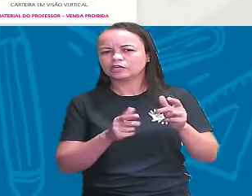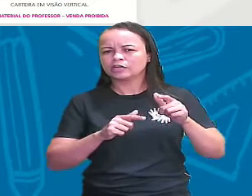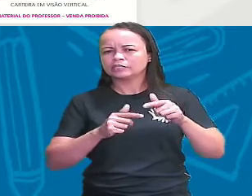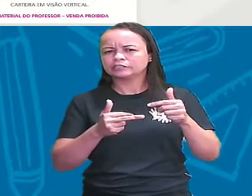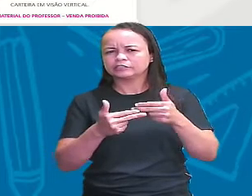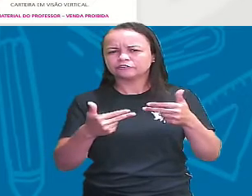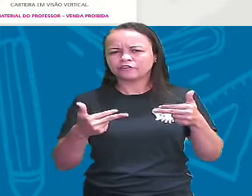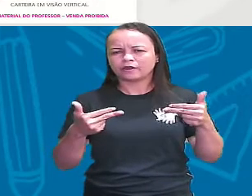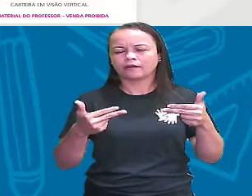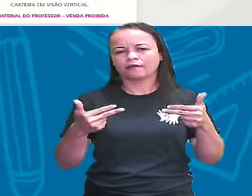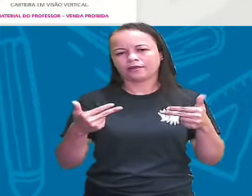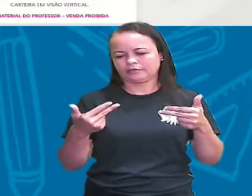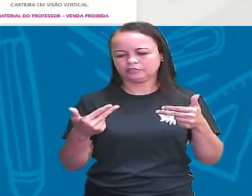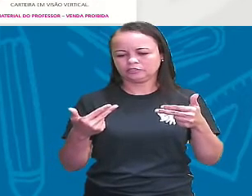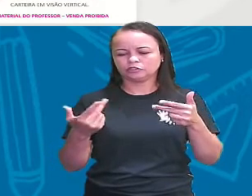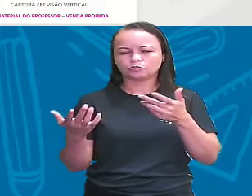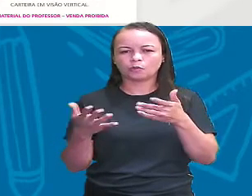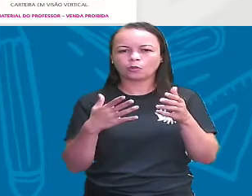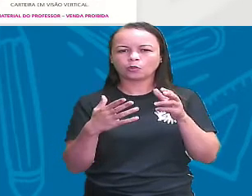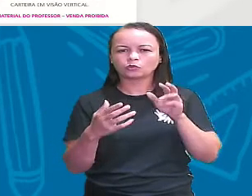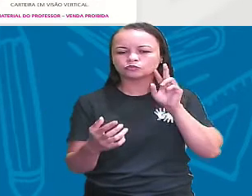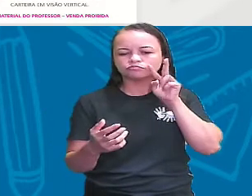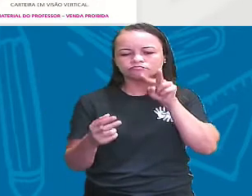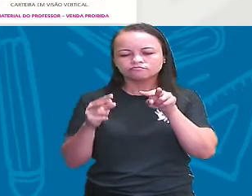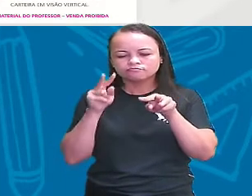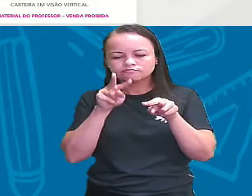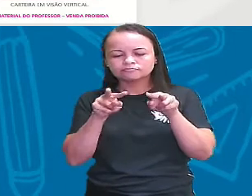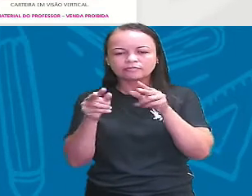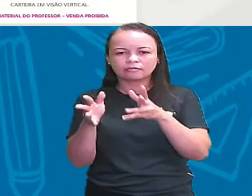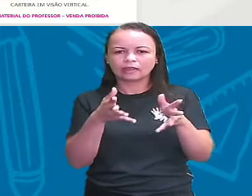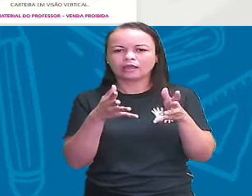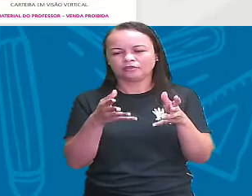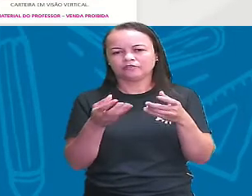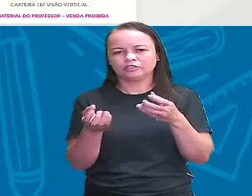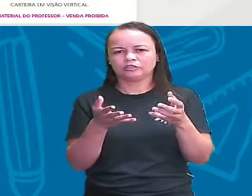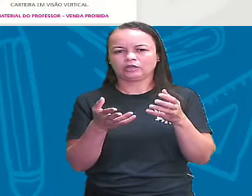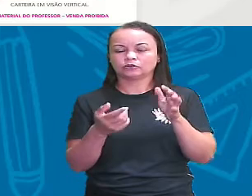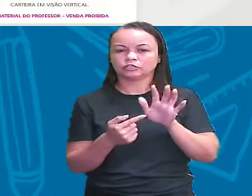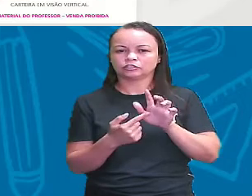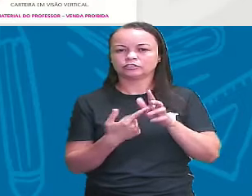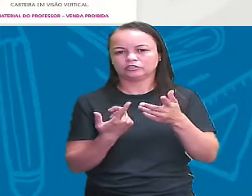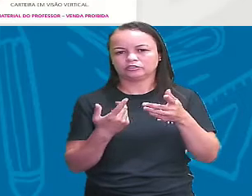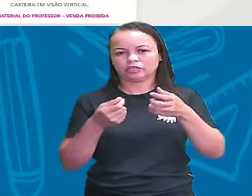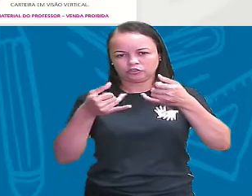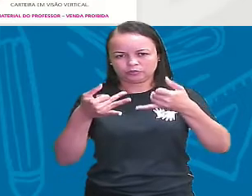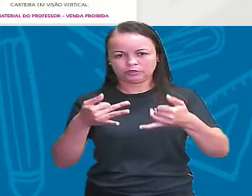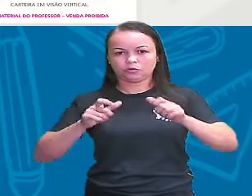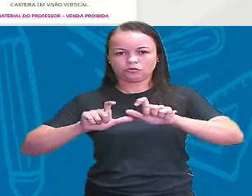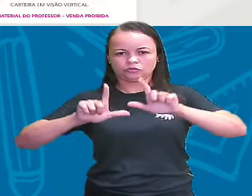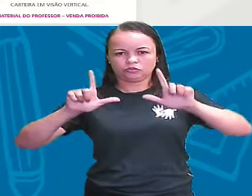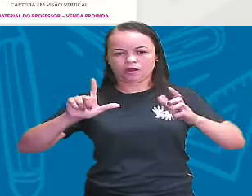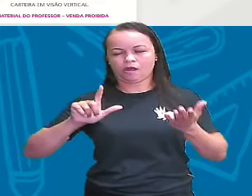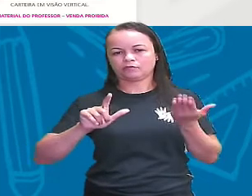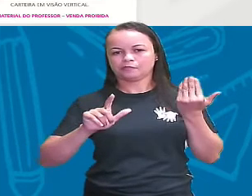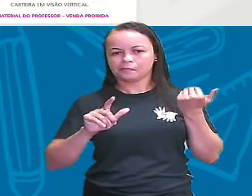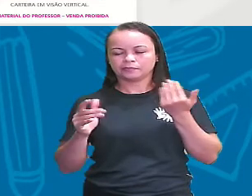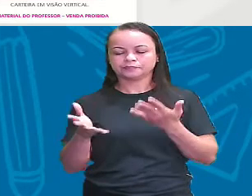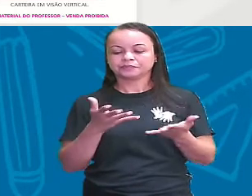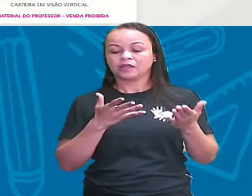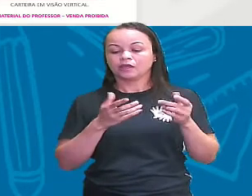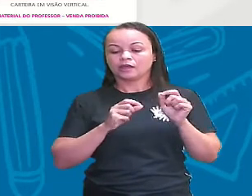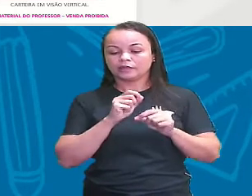diferentes pontos de vista, que foi o que a gente comentou em alguns slides anteriores. Eu posso ter a